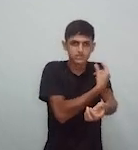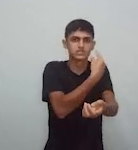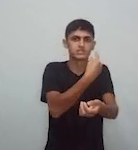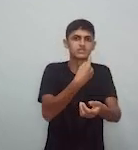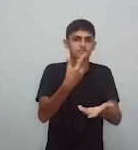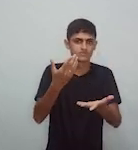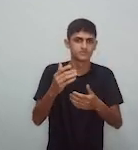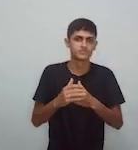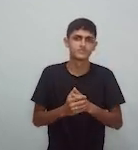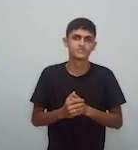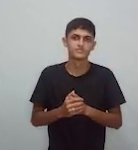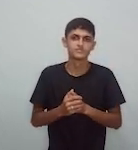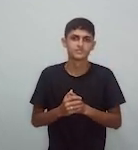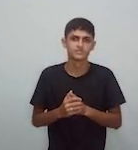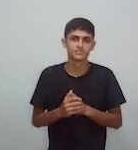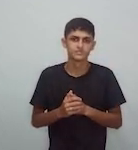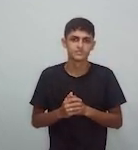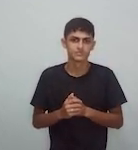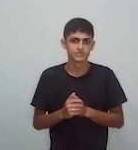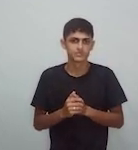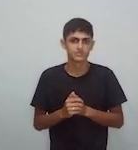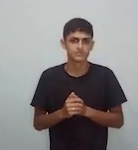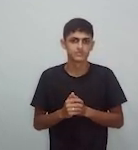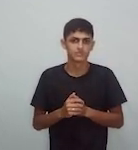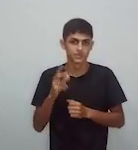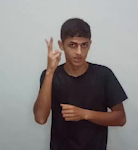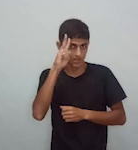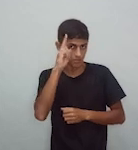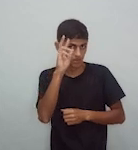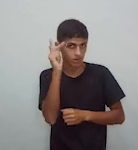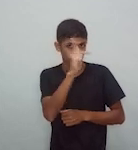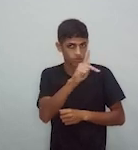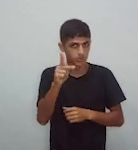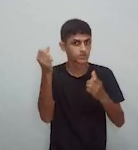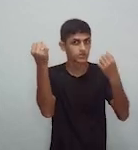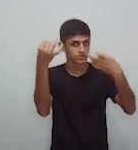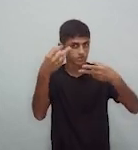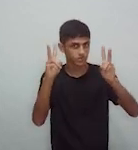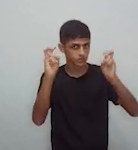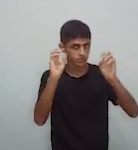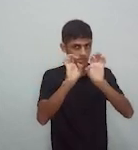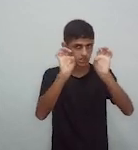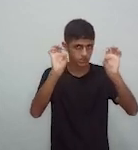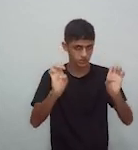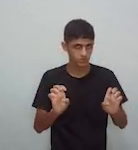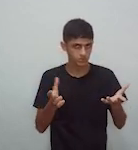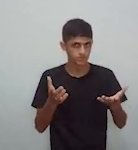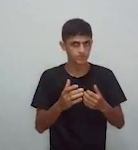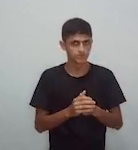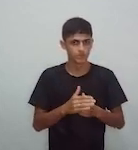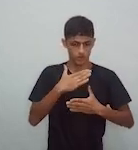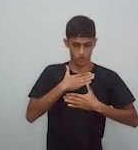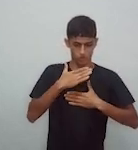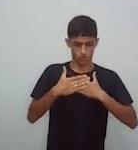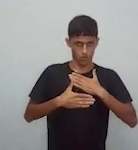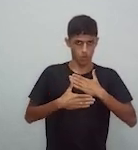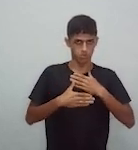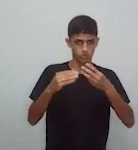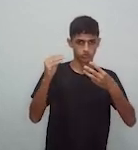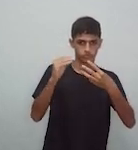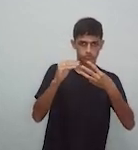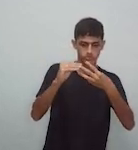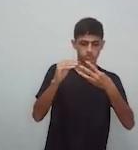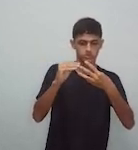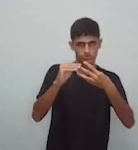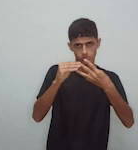sentido dendrito-axônio. Então, ó, vocês lembram, quando eu acabei de explicar na estrutura, aqui no corpo celular a gente vai ter